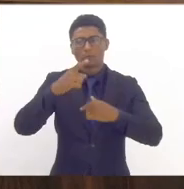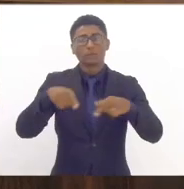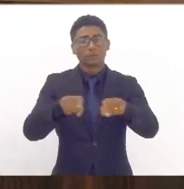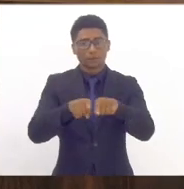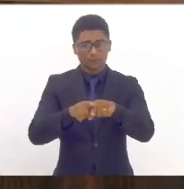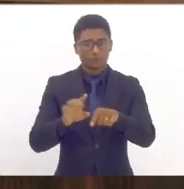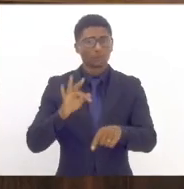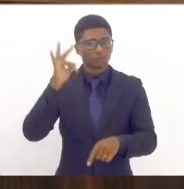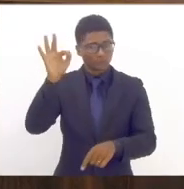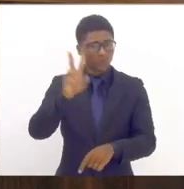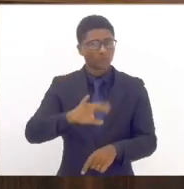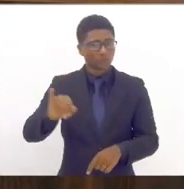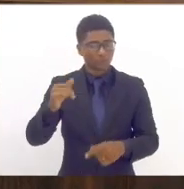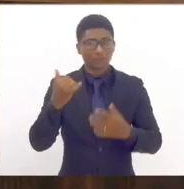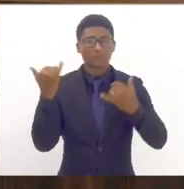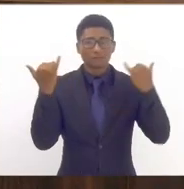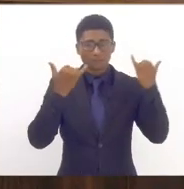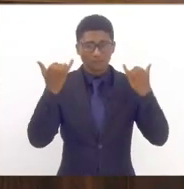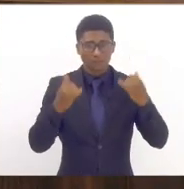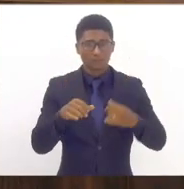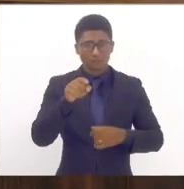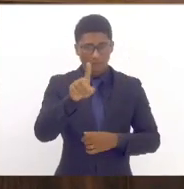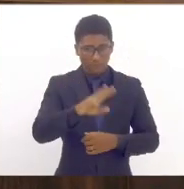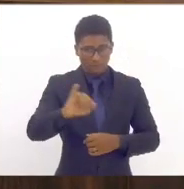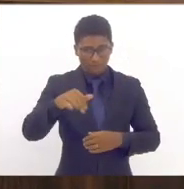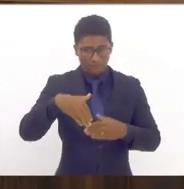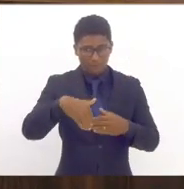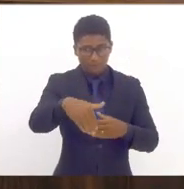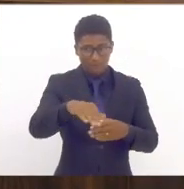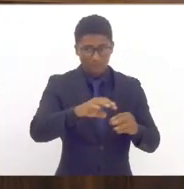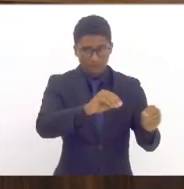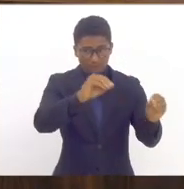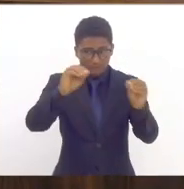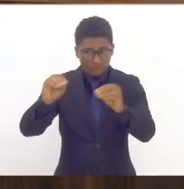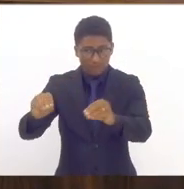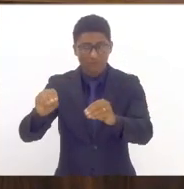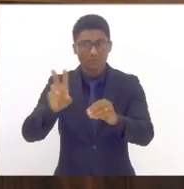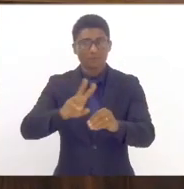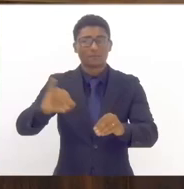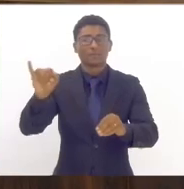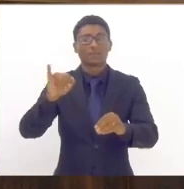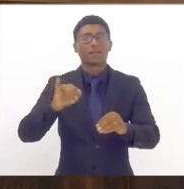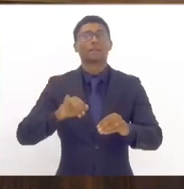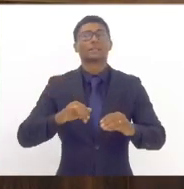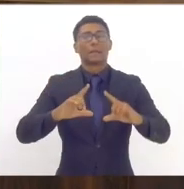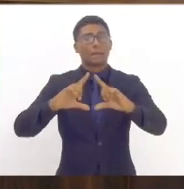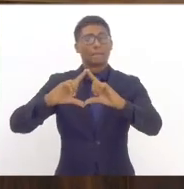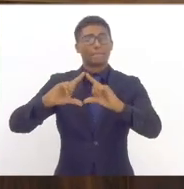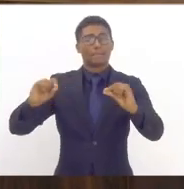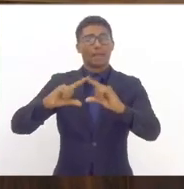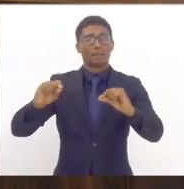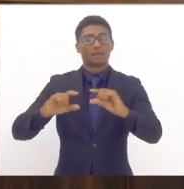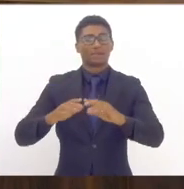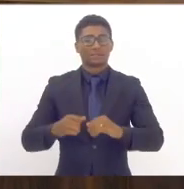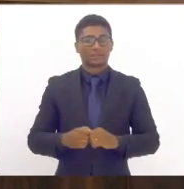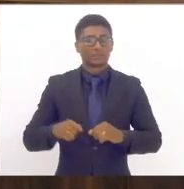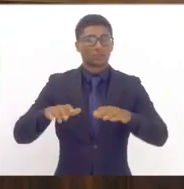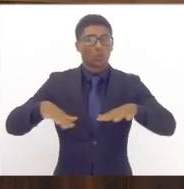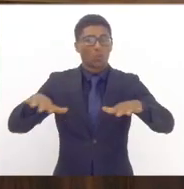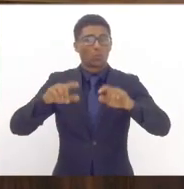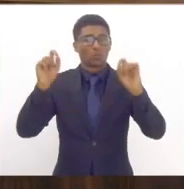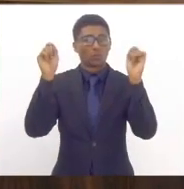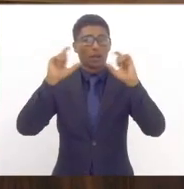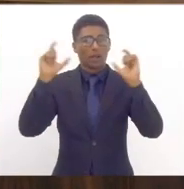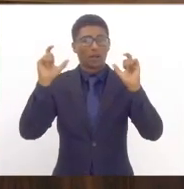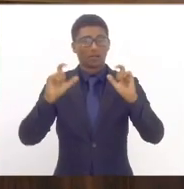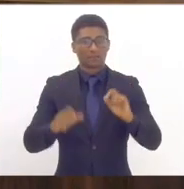anunciando a informação que a gente recebeu, que você nos deixará em breve e deve seguir rumos para Brasília. E Brasília que fique atenta com